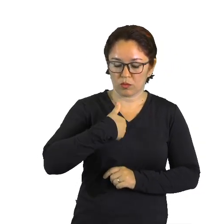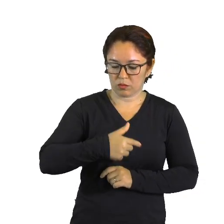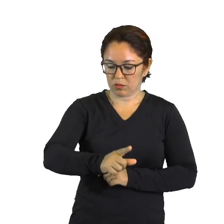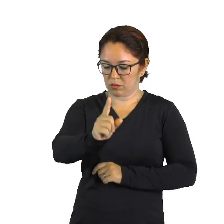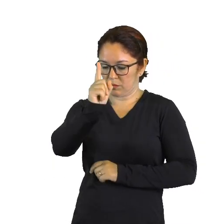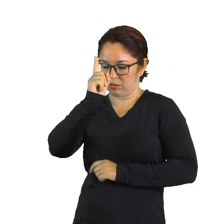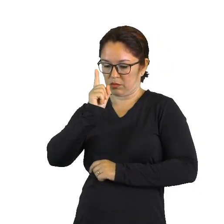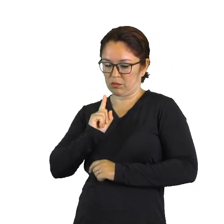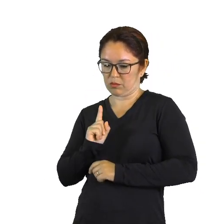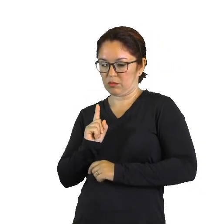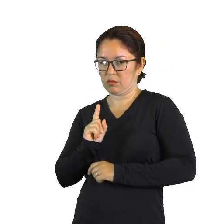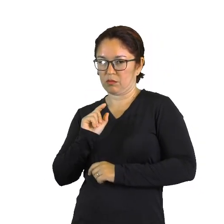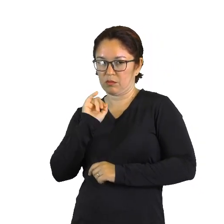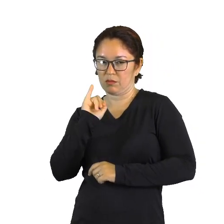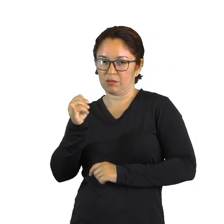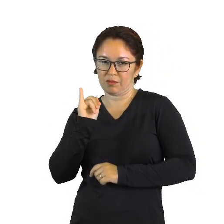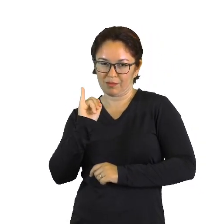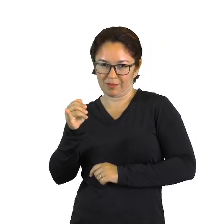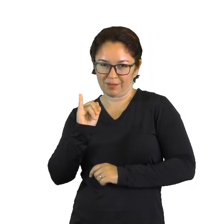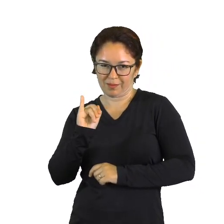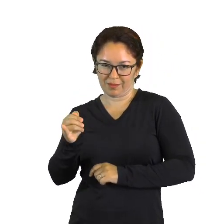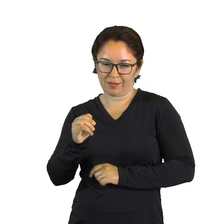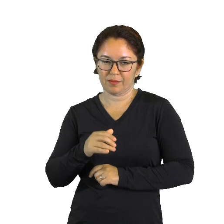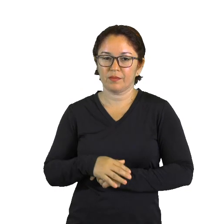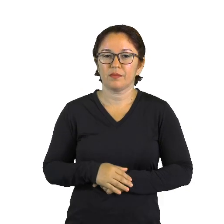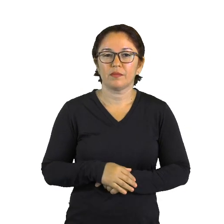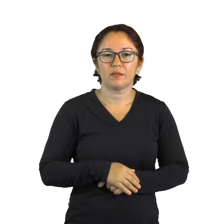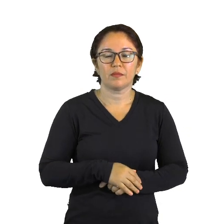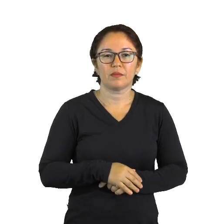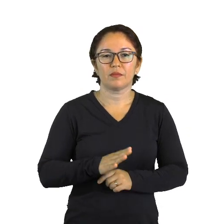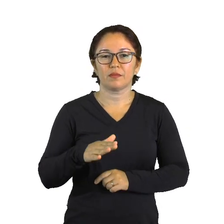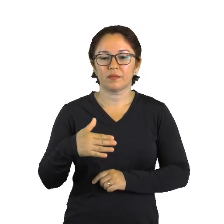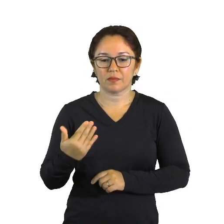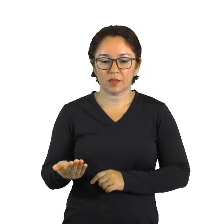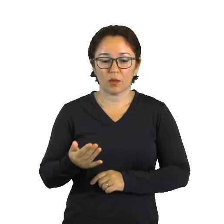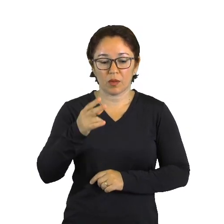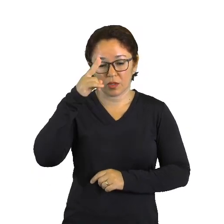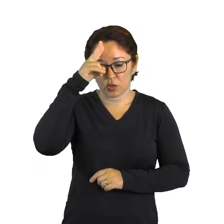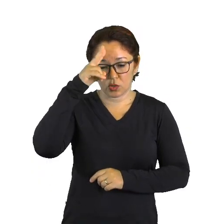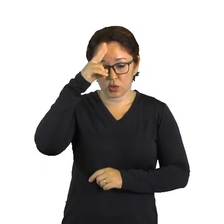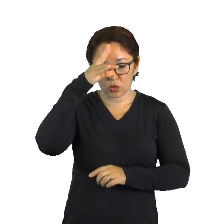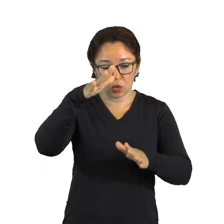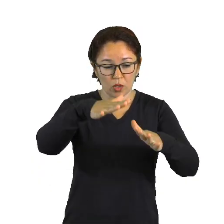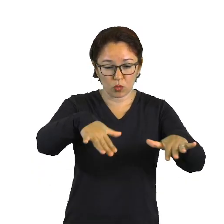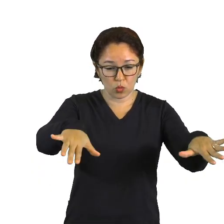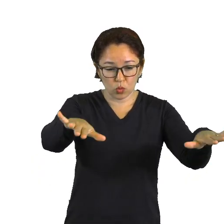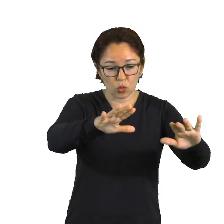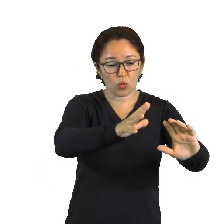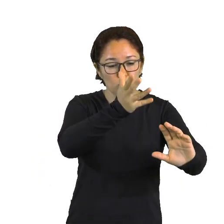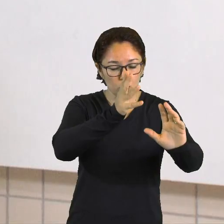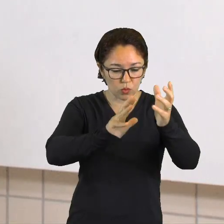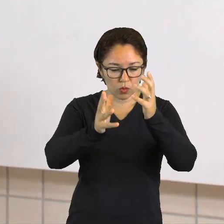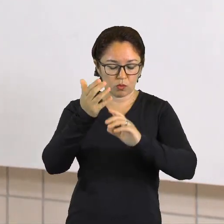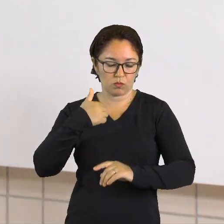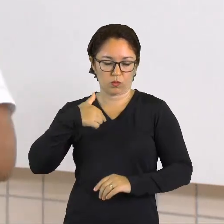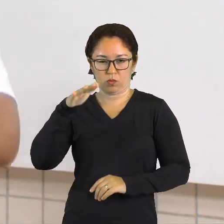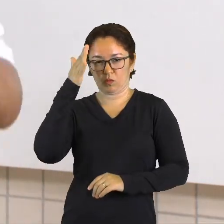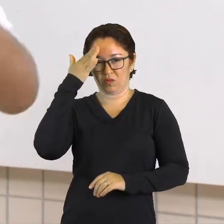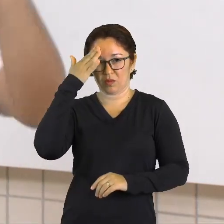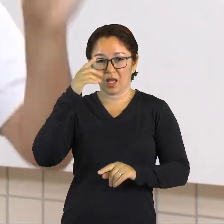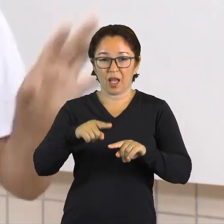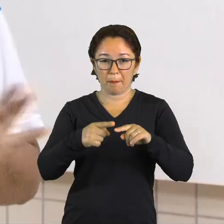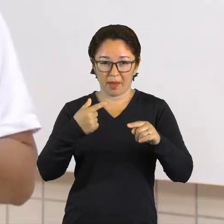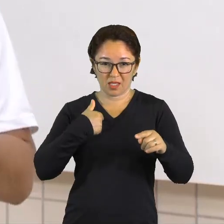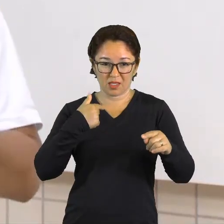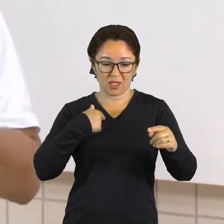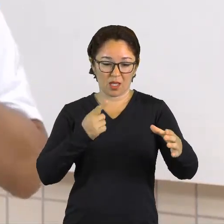eles, e é onisciente. Por exemplo, sabe tudo o que aconteceu, mas não precisa participar da história. O narrador, ele sabe